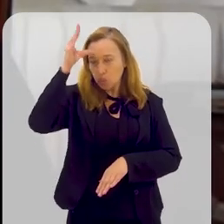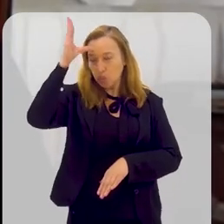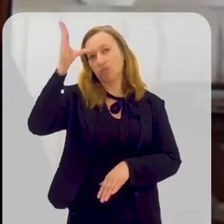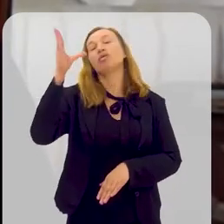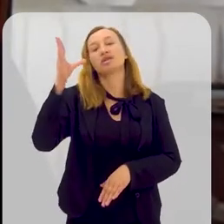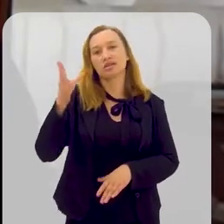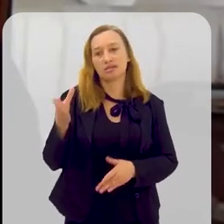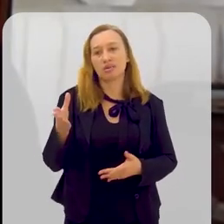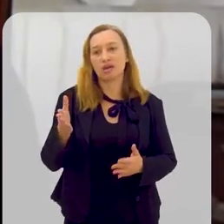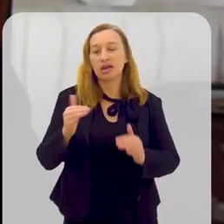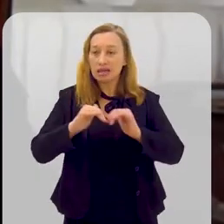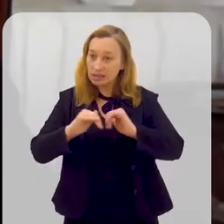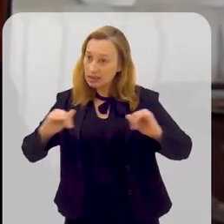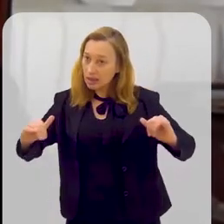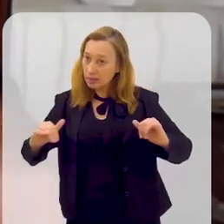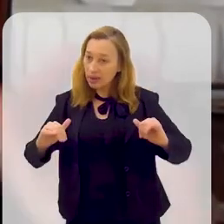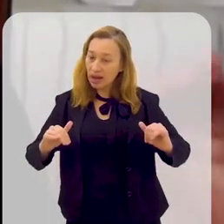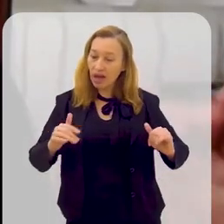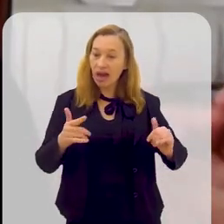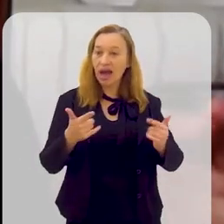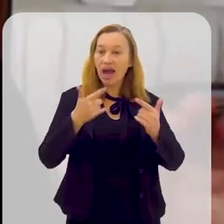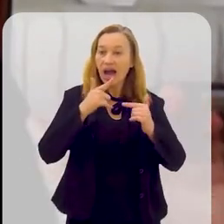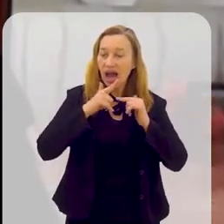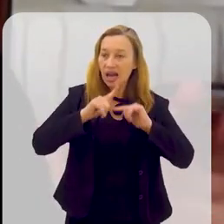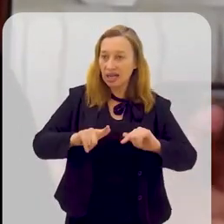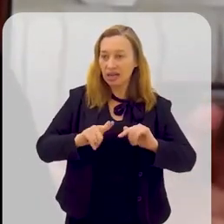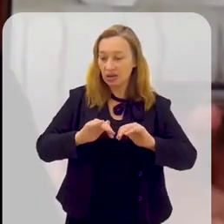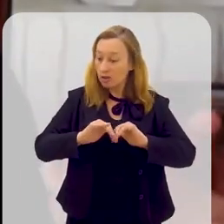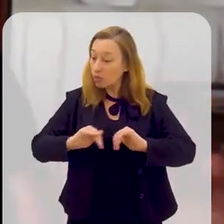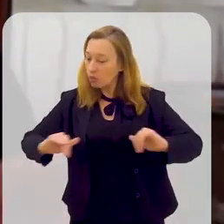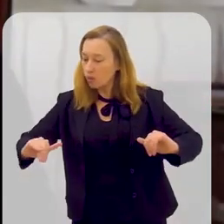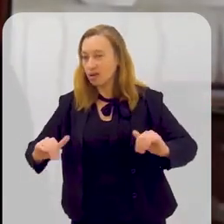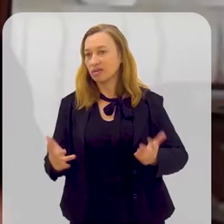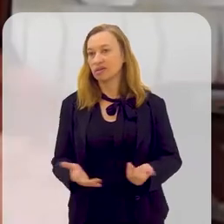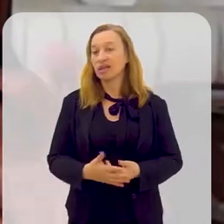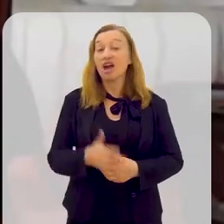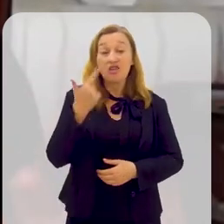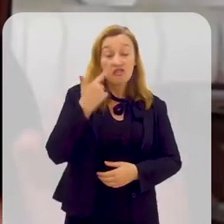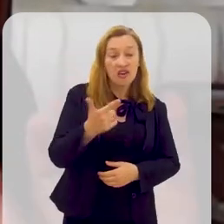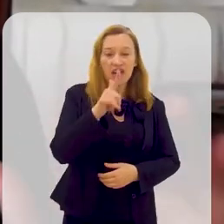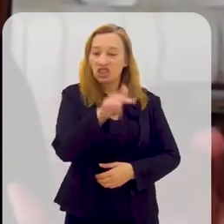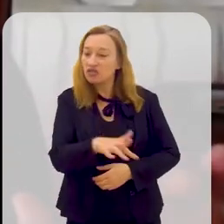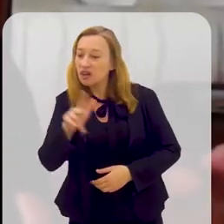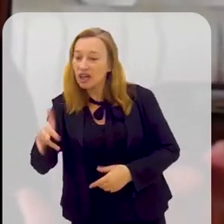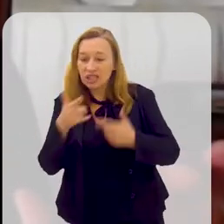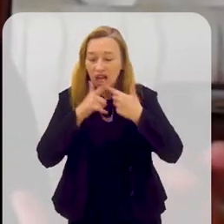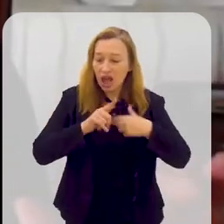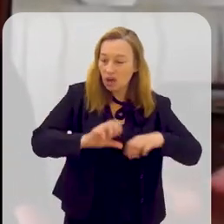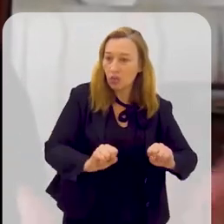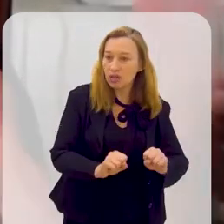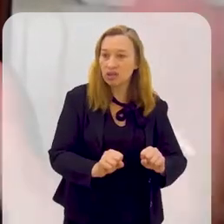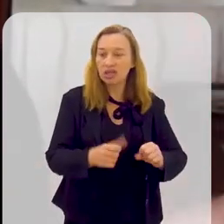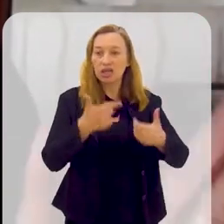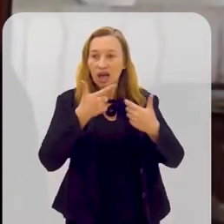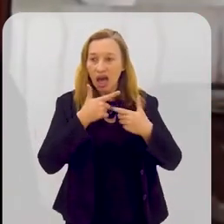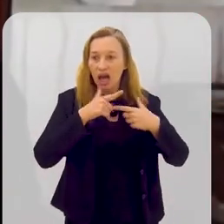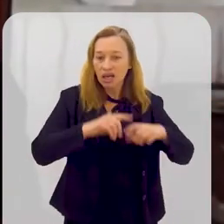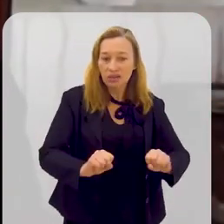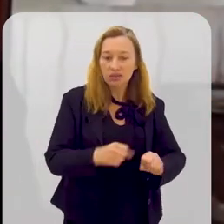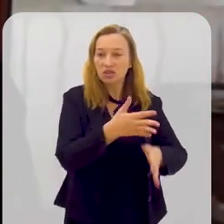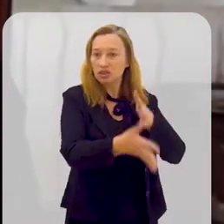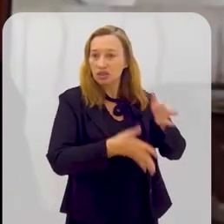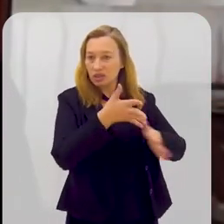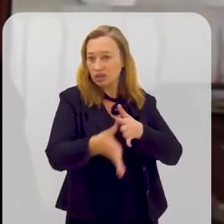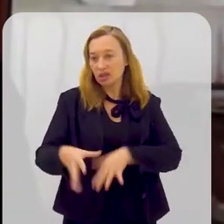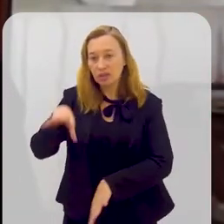mais estar habilitada a Separar uma língua da outra perceber as diferenças linguísticas entre